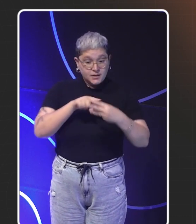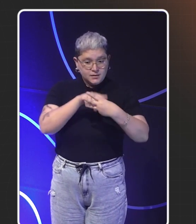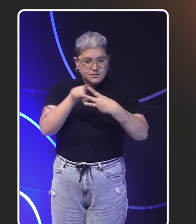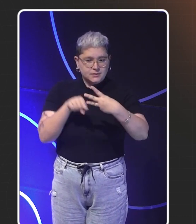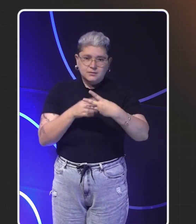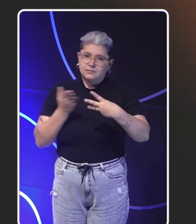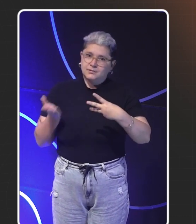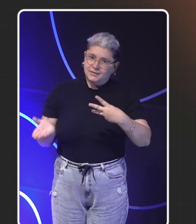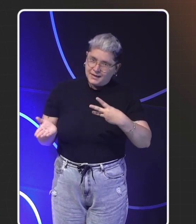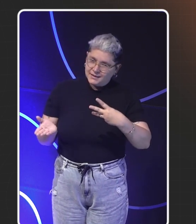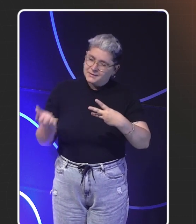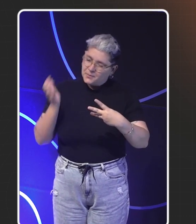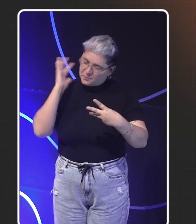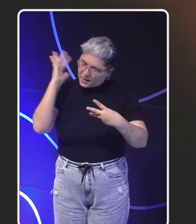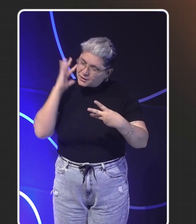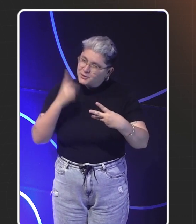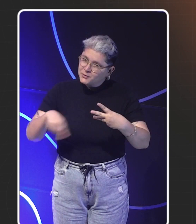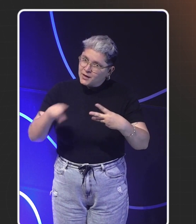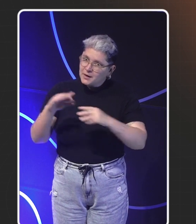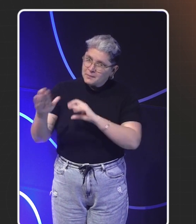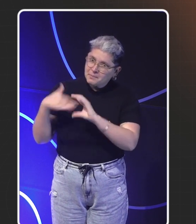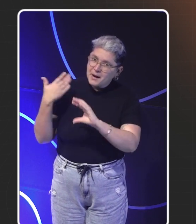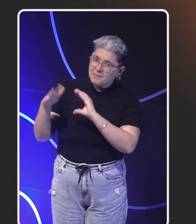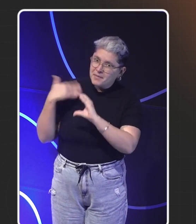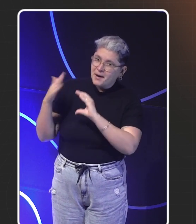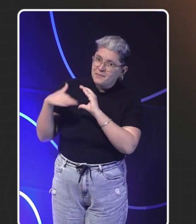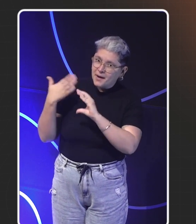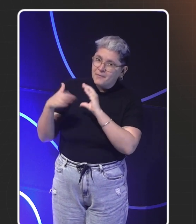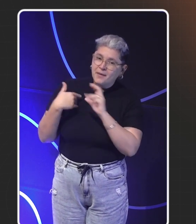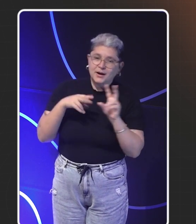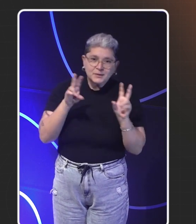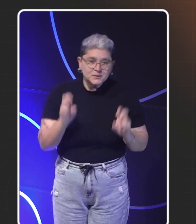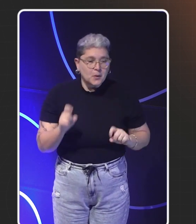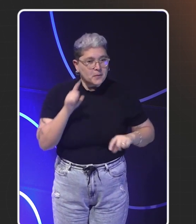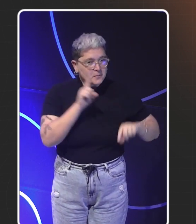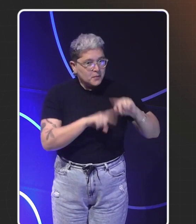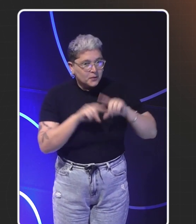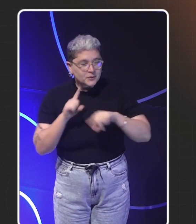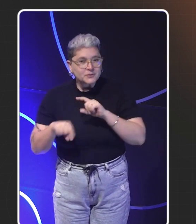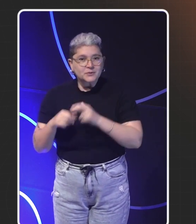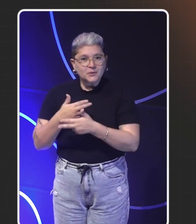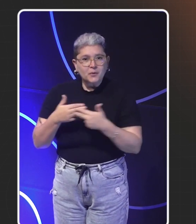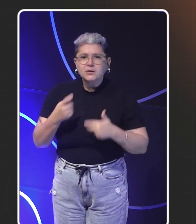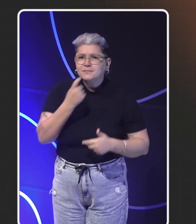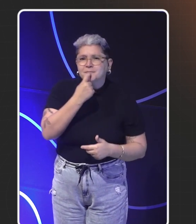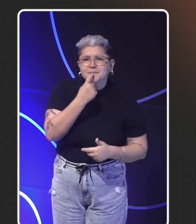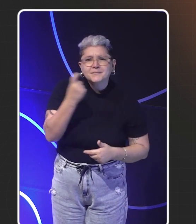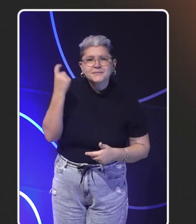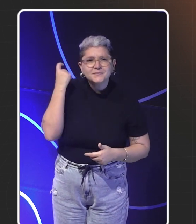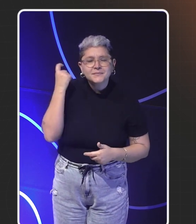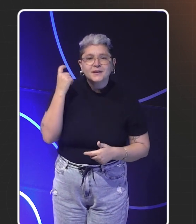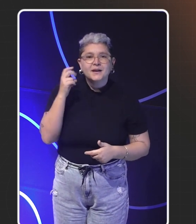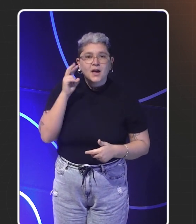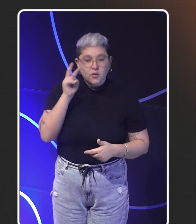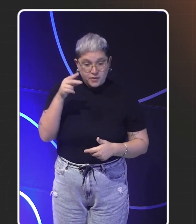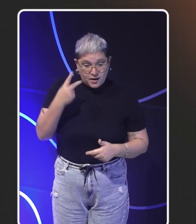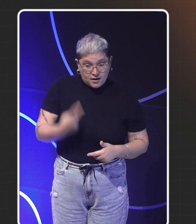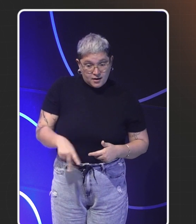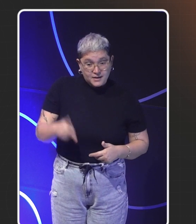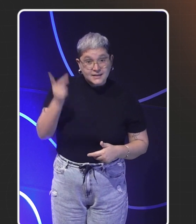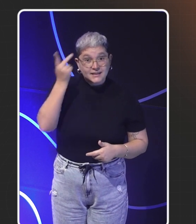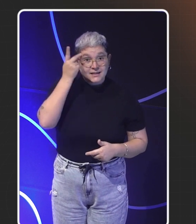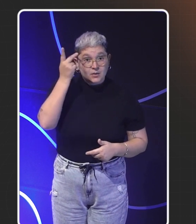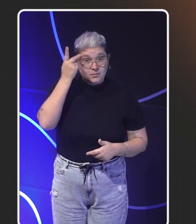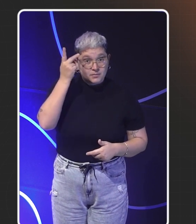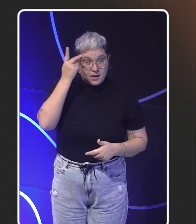devem receber muitas mensagens nas redes sociais, sempre questionando sobre produto, serviço, inclusive recentemente num evento que teve aqui em São Paulo, chamado